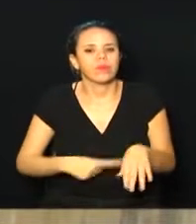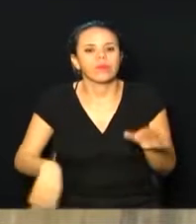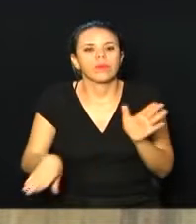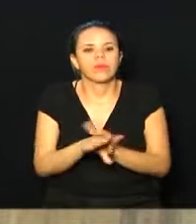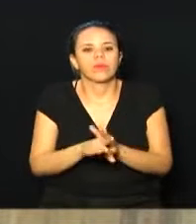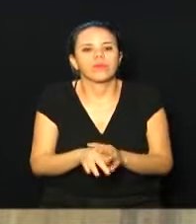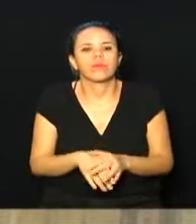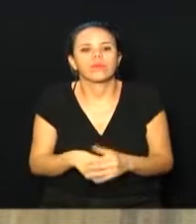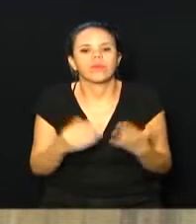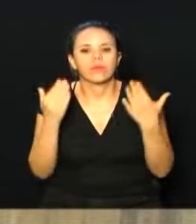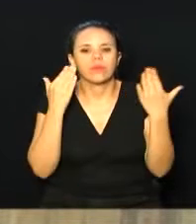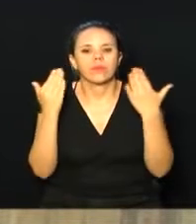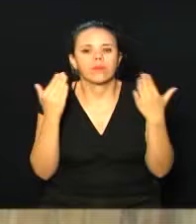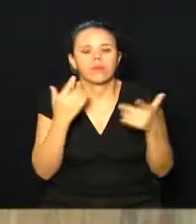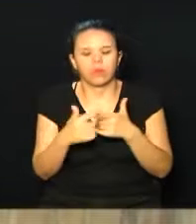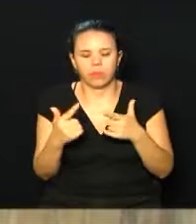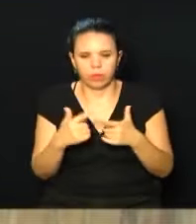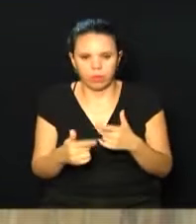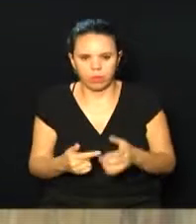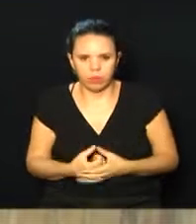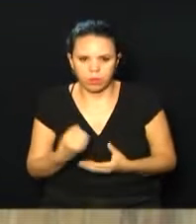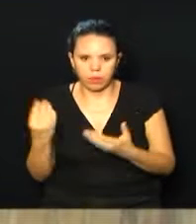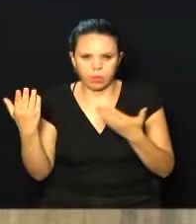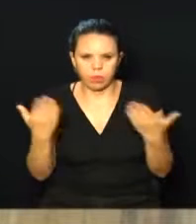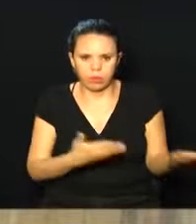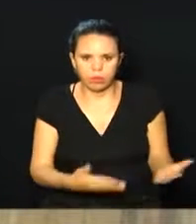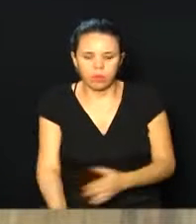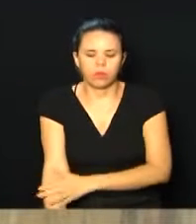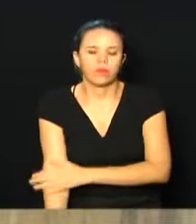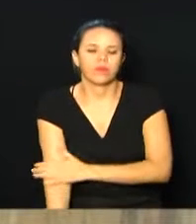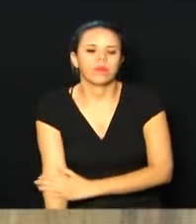que se depara com as mesmas coisas? Seja bem-vindo.